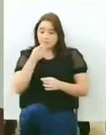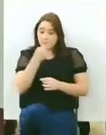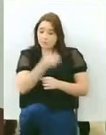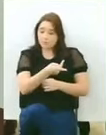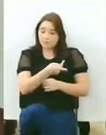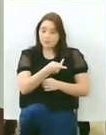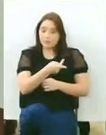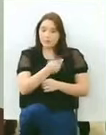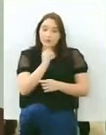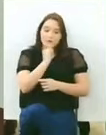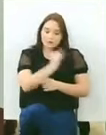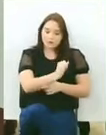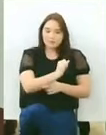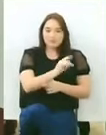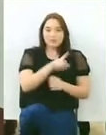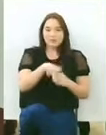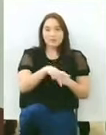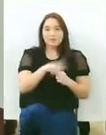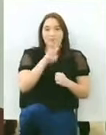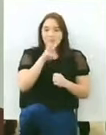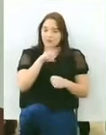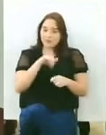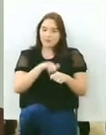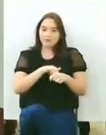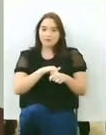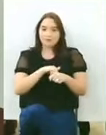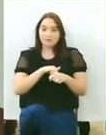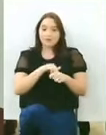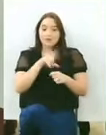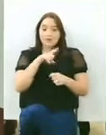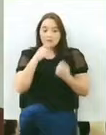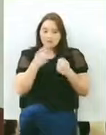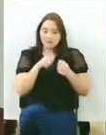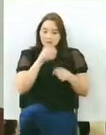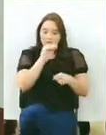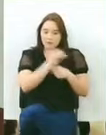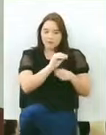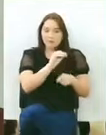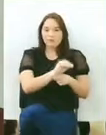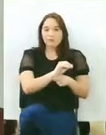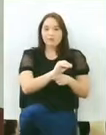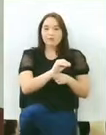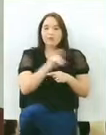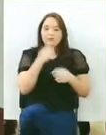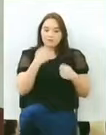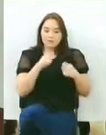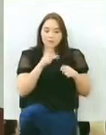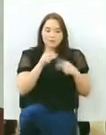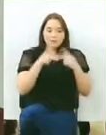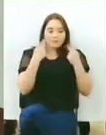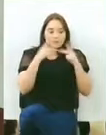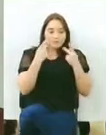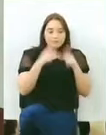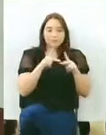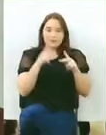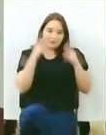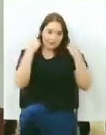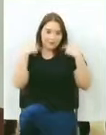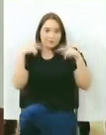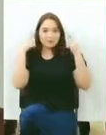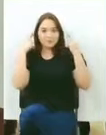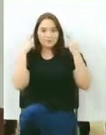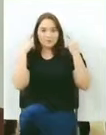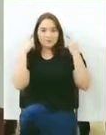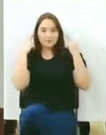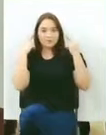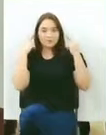Jesus simplesmente dizia e disse a Pedro também 3 vezes, apascenta, pastoreia as minhas